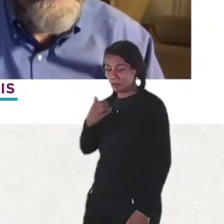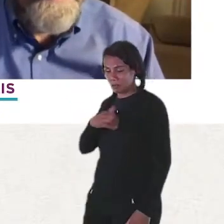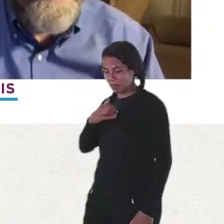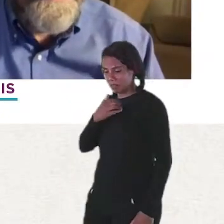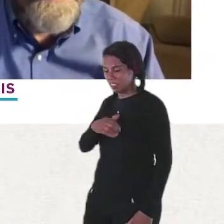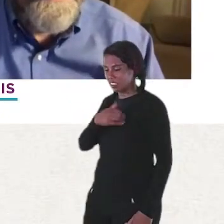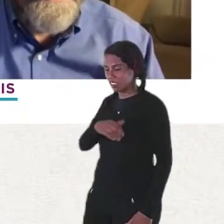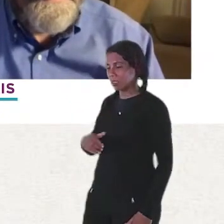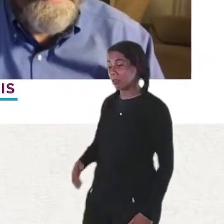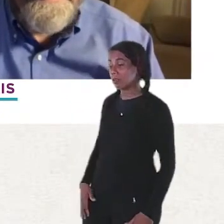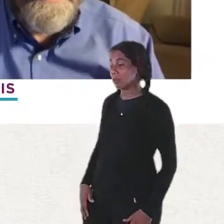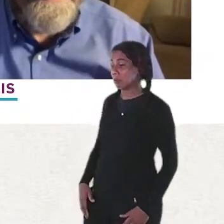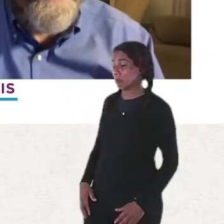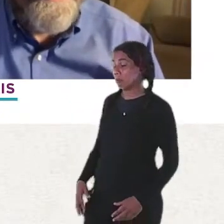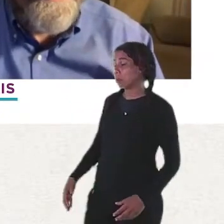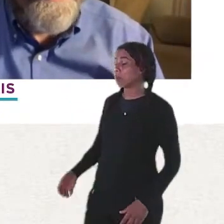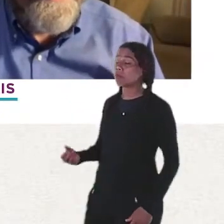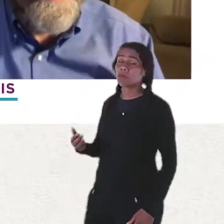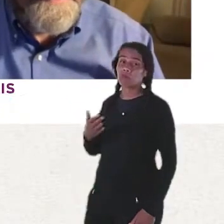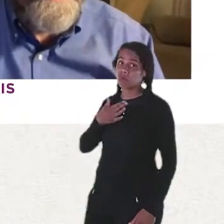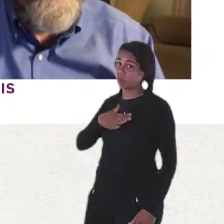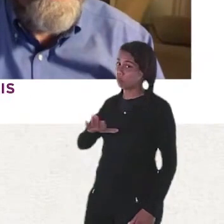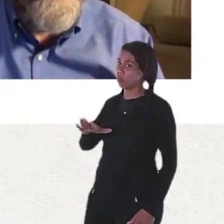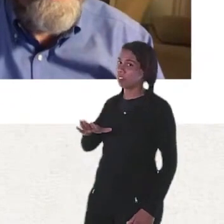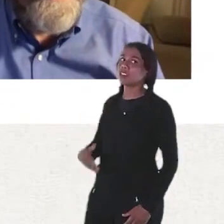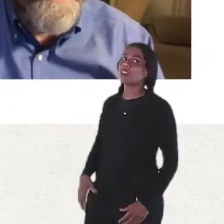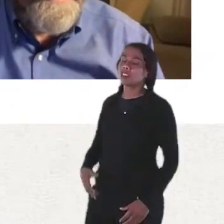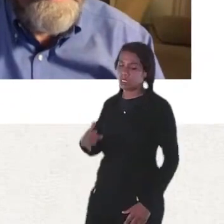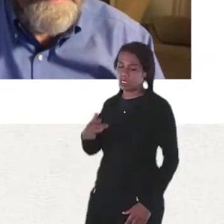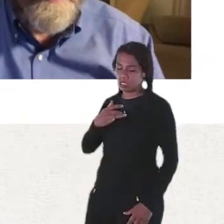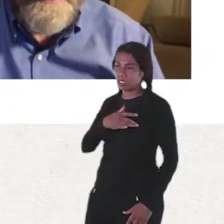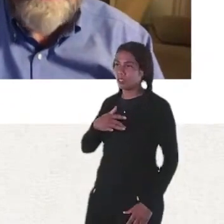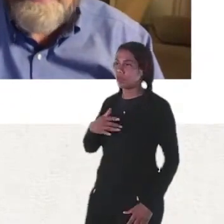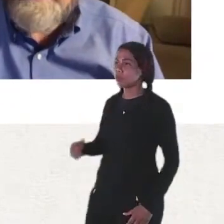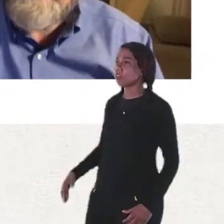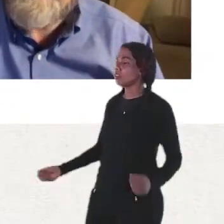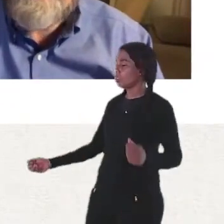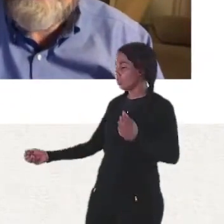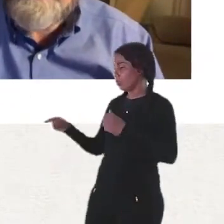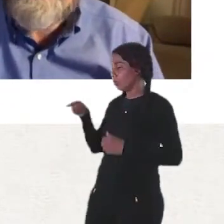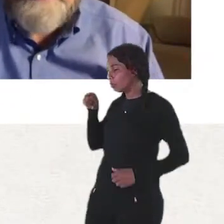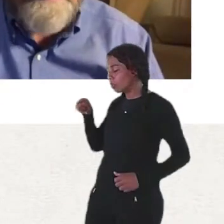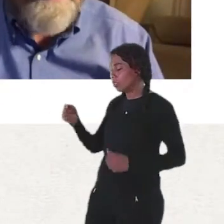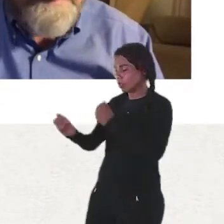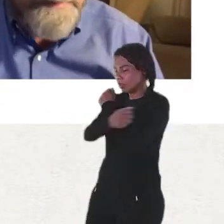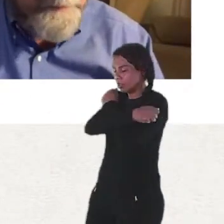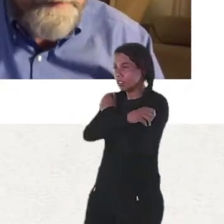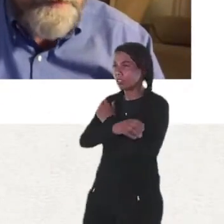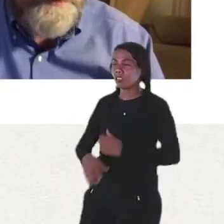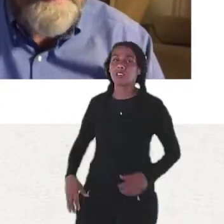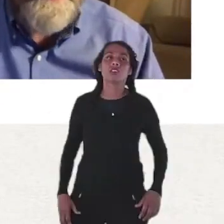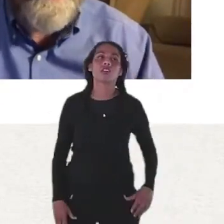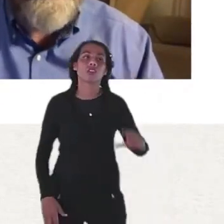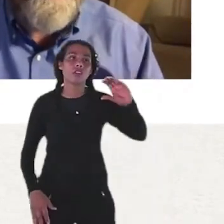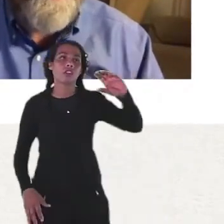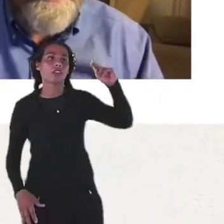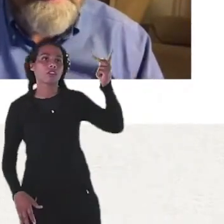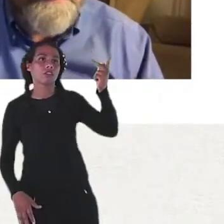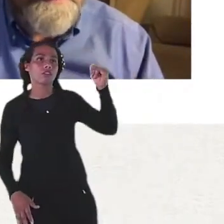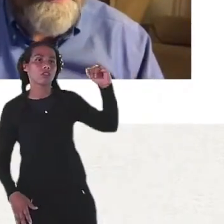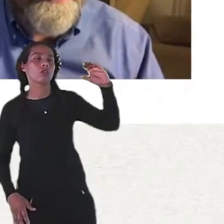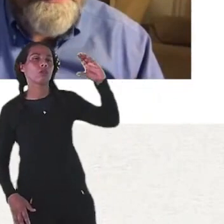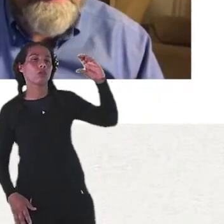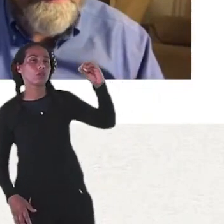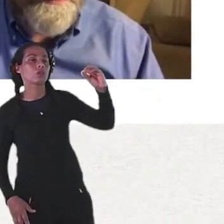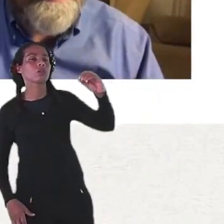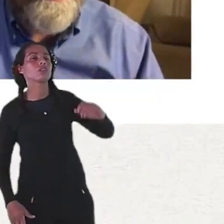você, querido irmão Afonso. Fala com ele o que você falou aí, que agora ele está ouvindo. Chico, é só para você saber que eu contei de novo a